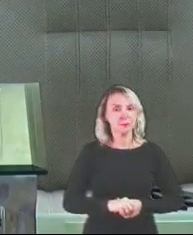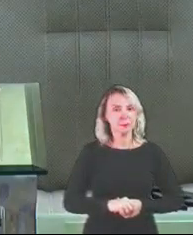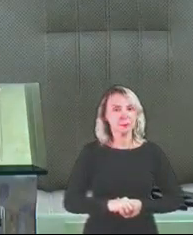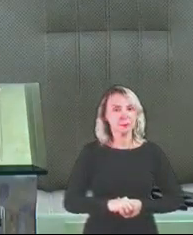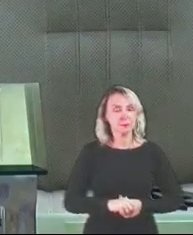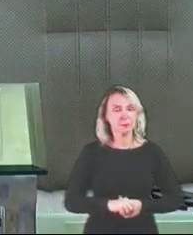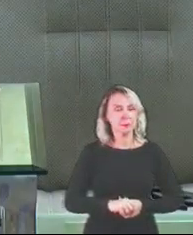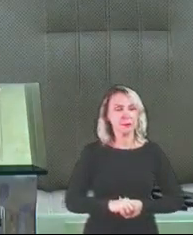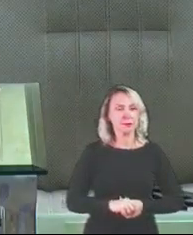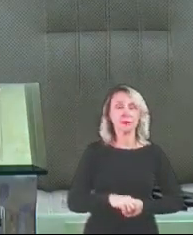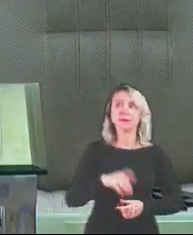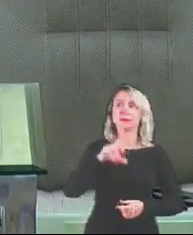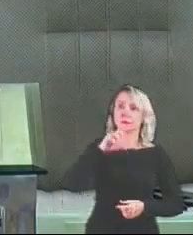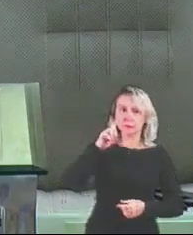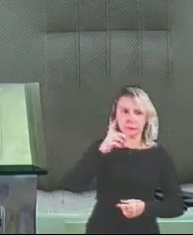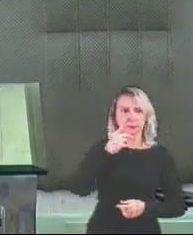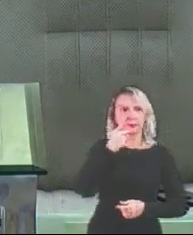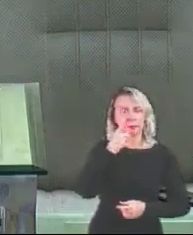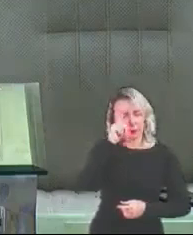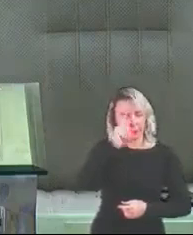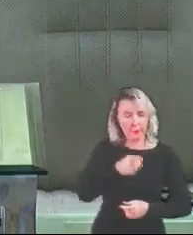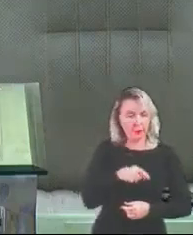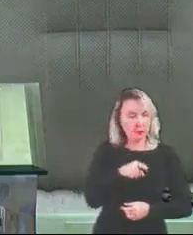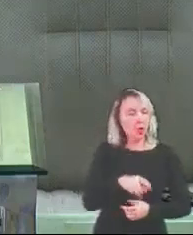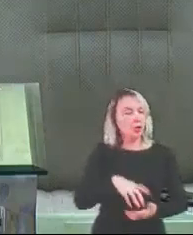Deus disse: registre